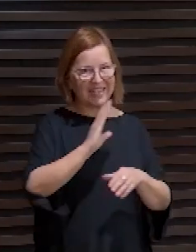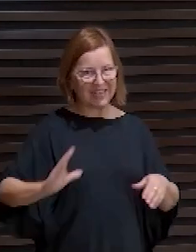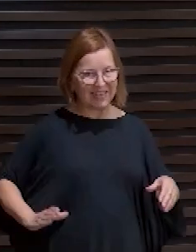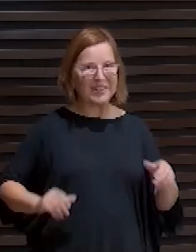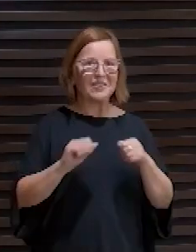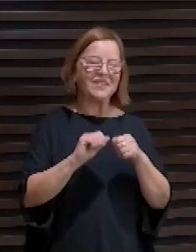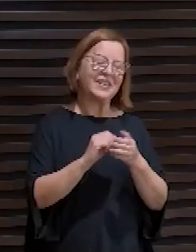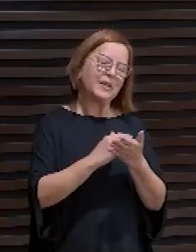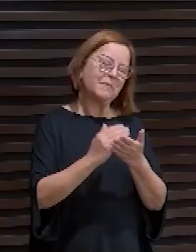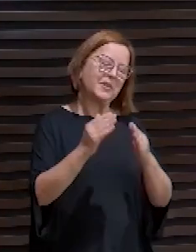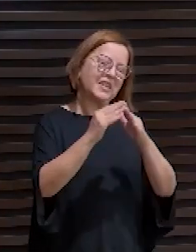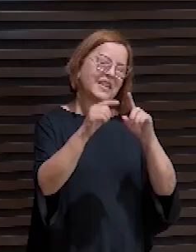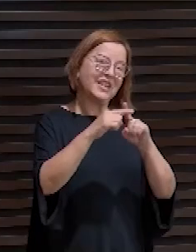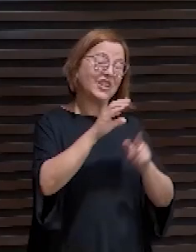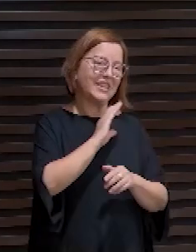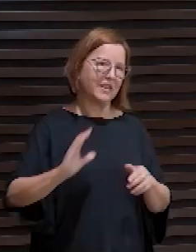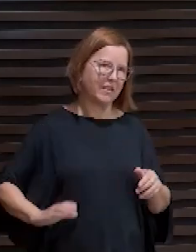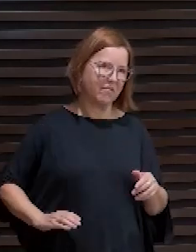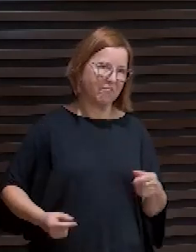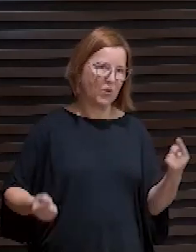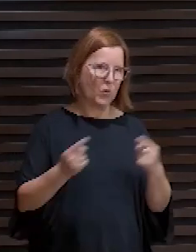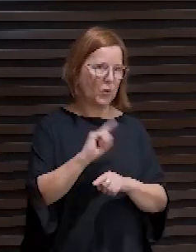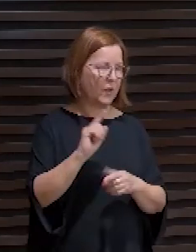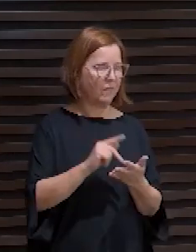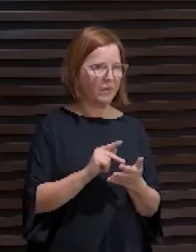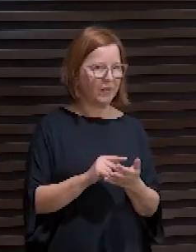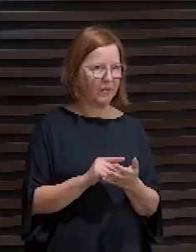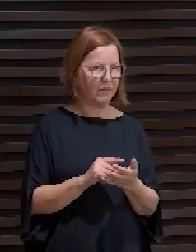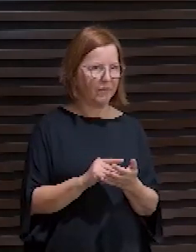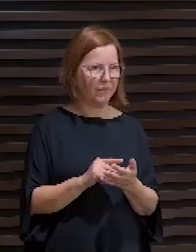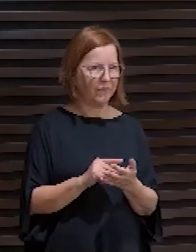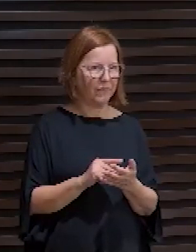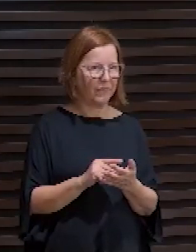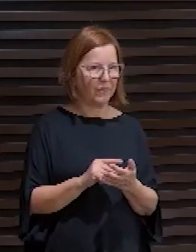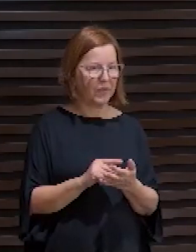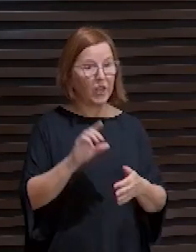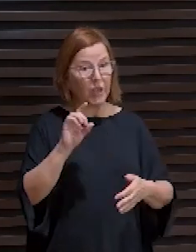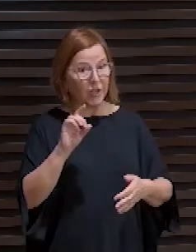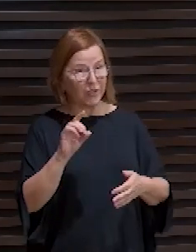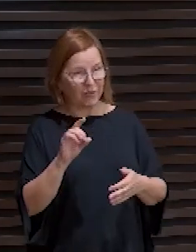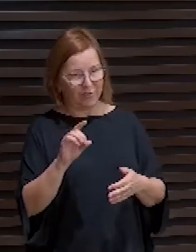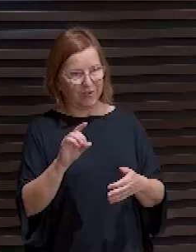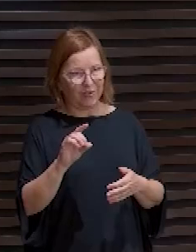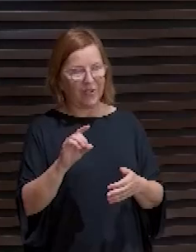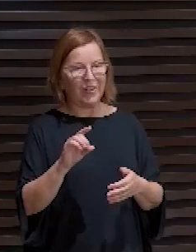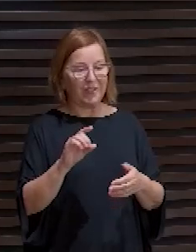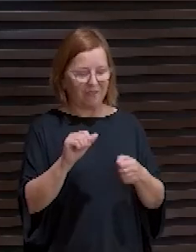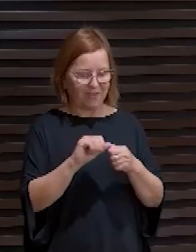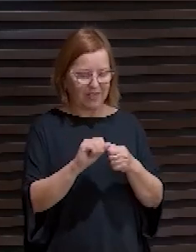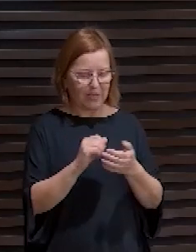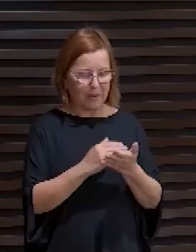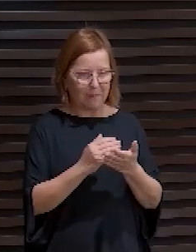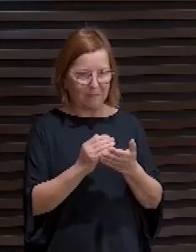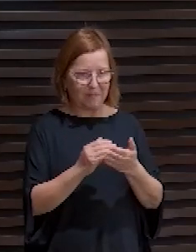igreja. O contrário não é verdadeiro. Ou seja, fazer parte do hall de membros aqui não significa fazer